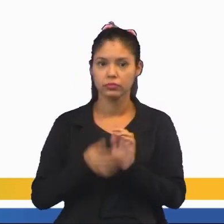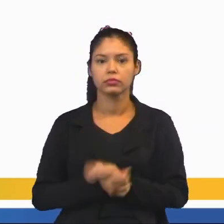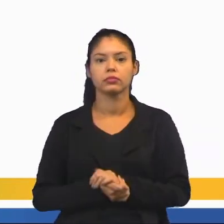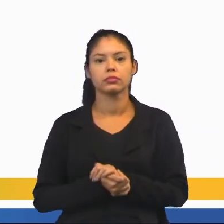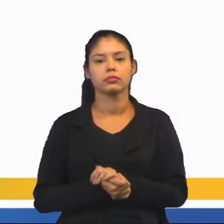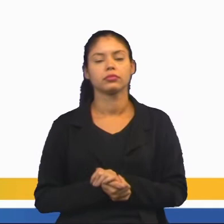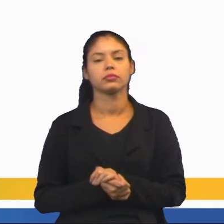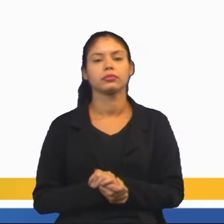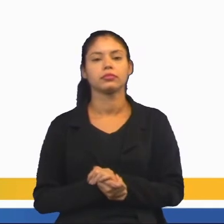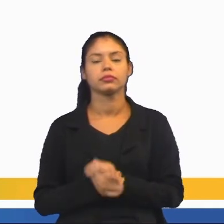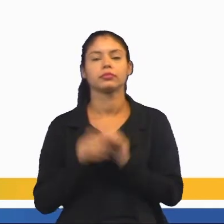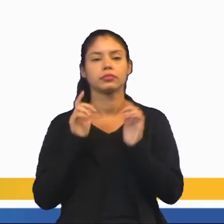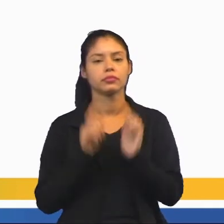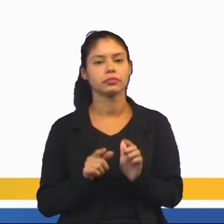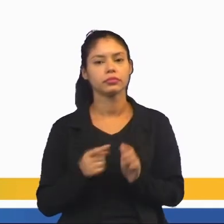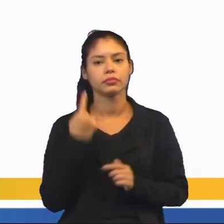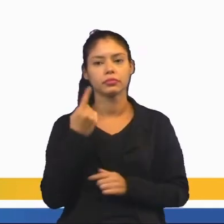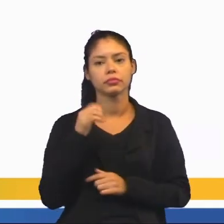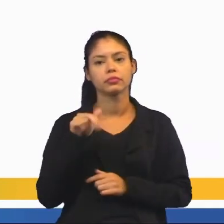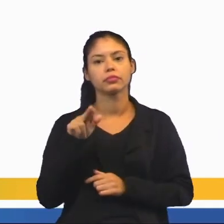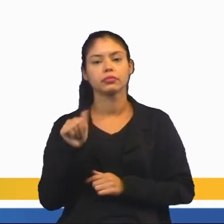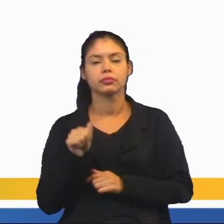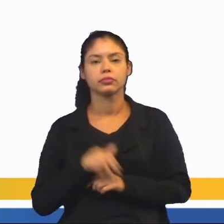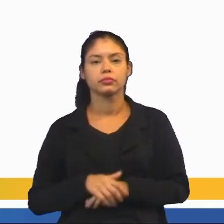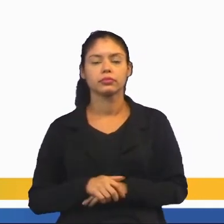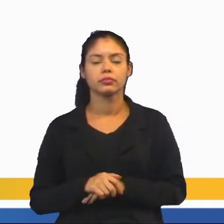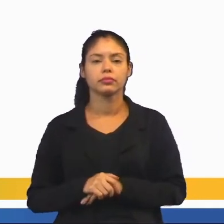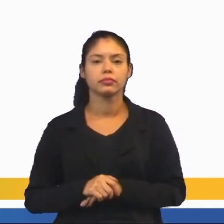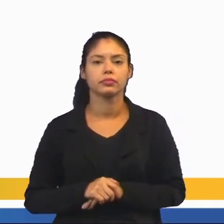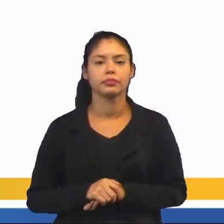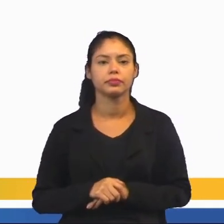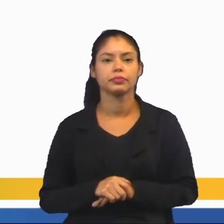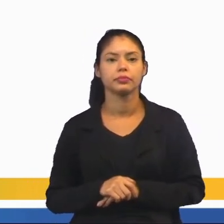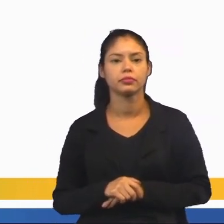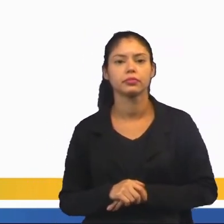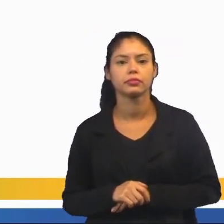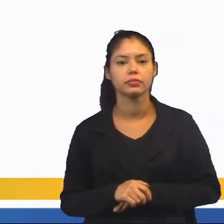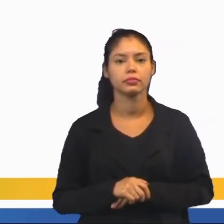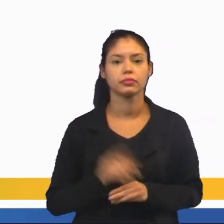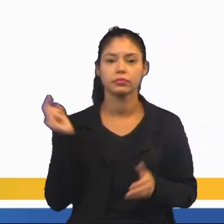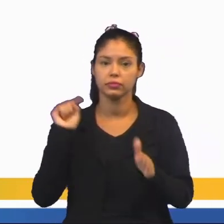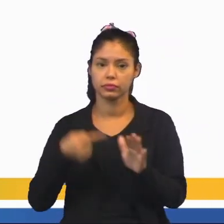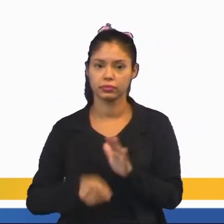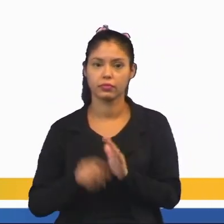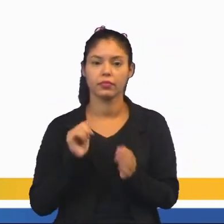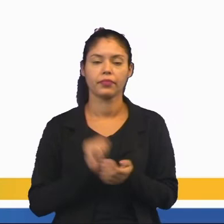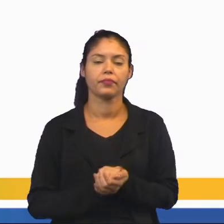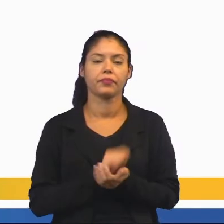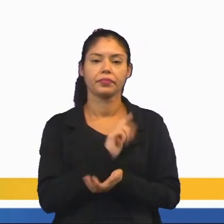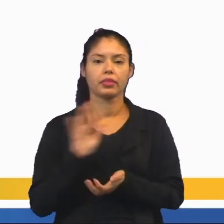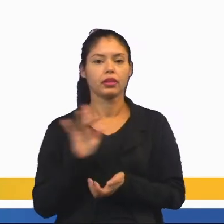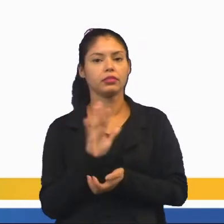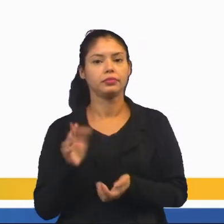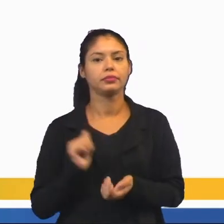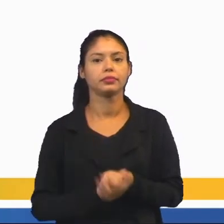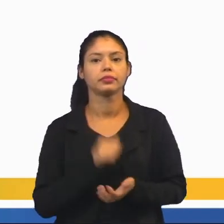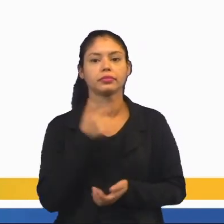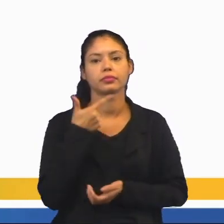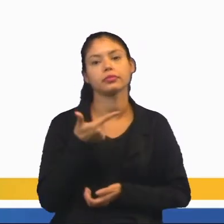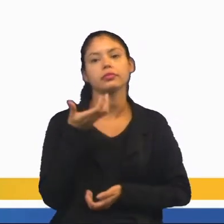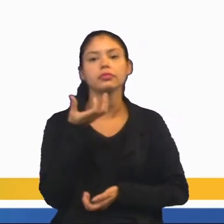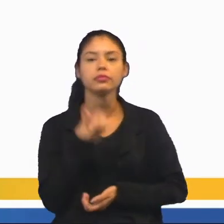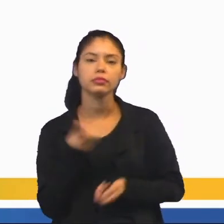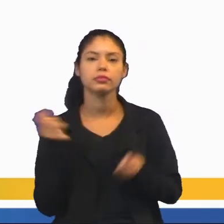uma letra para ocupar a primeira posição da senha. Dentre as letras do nosso